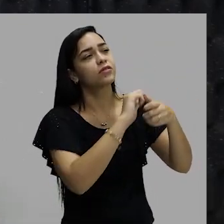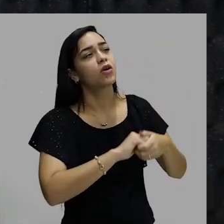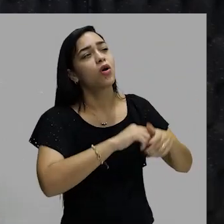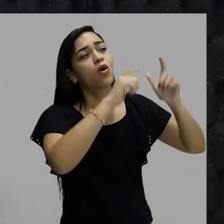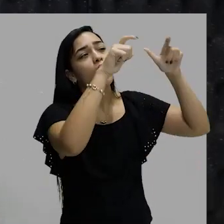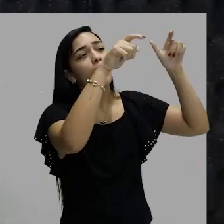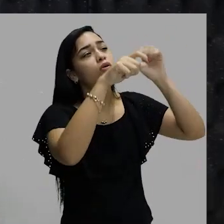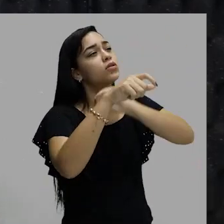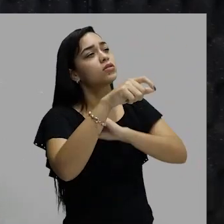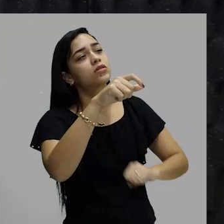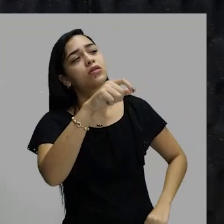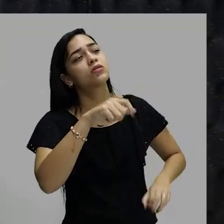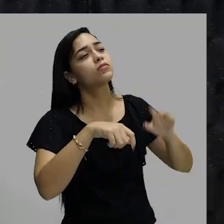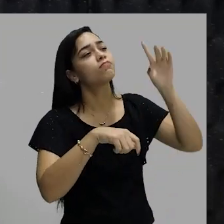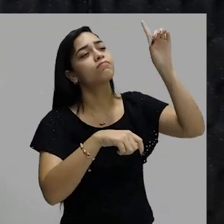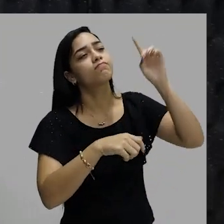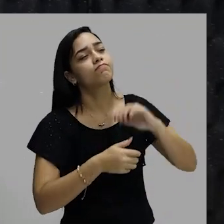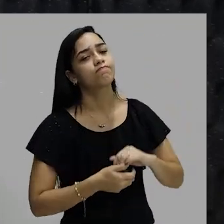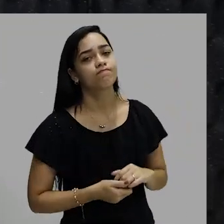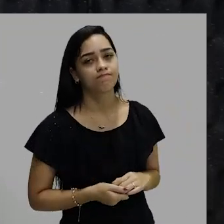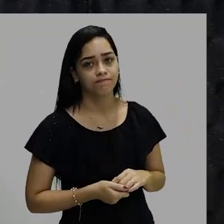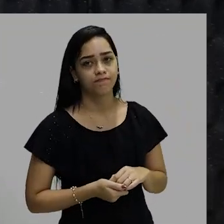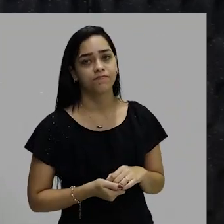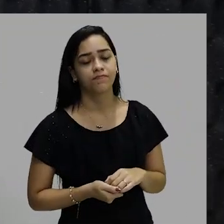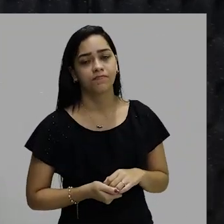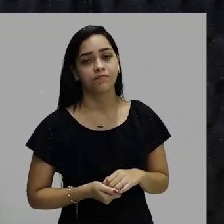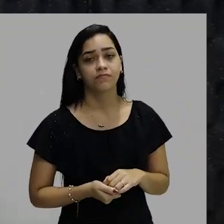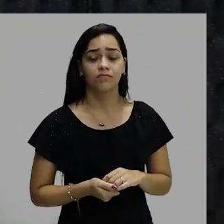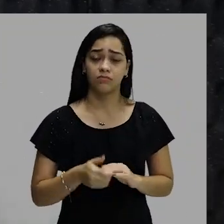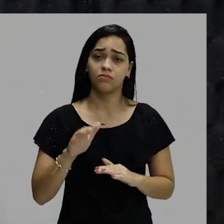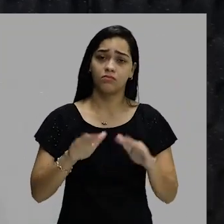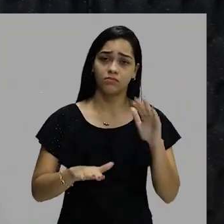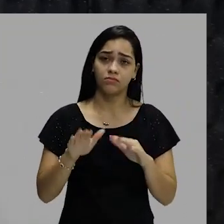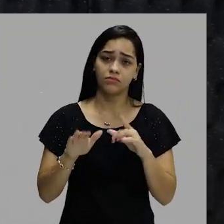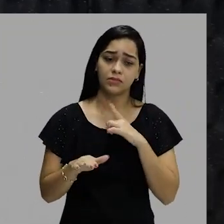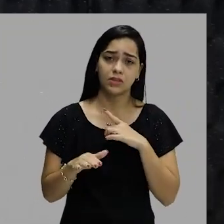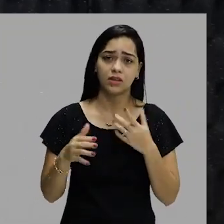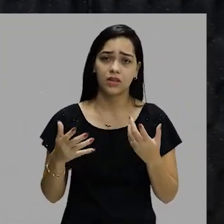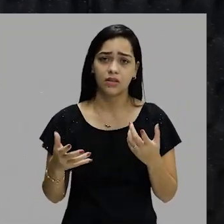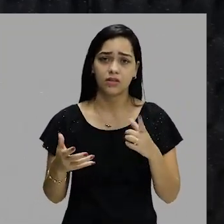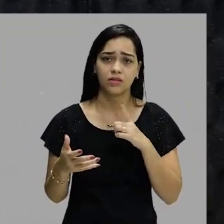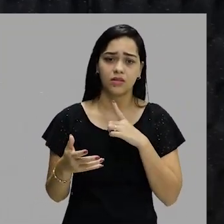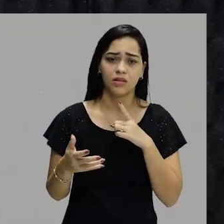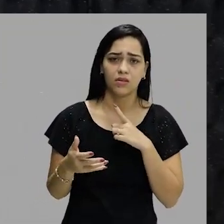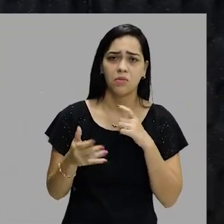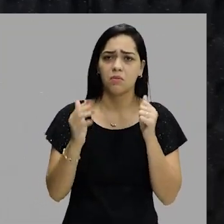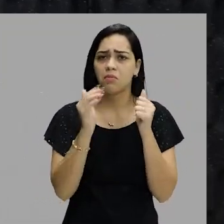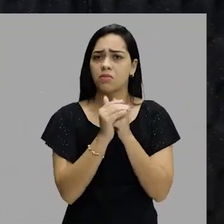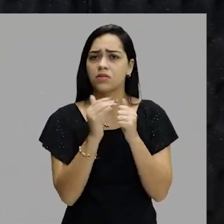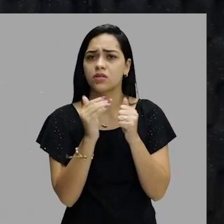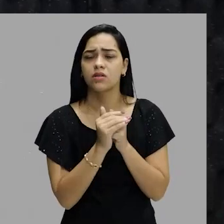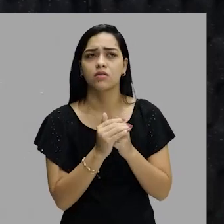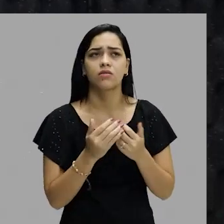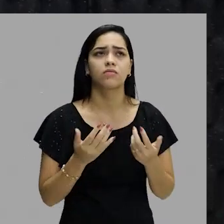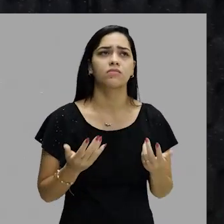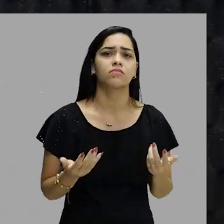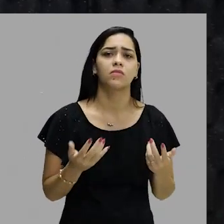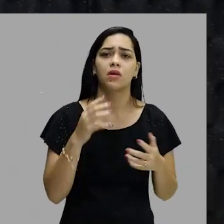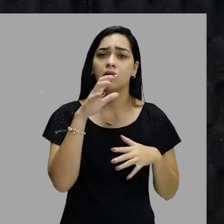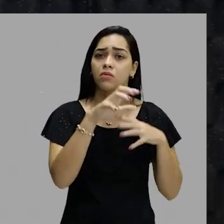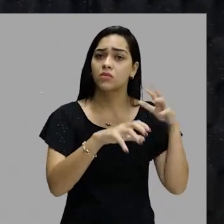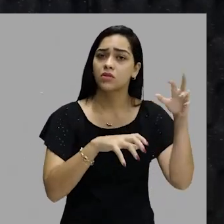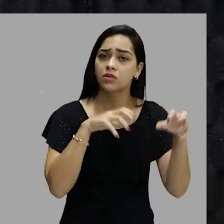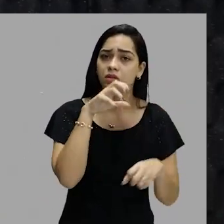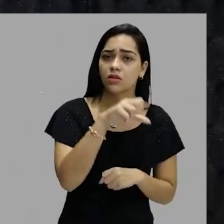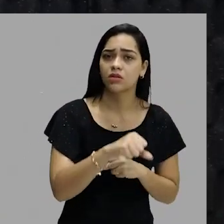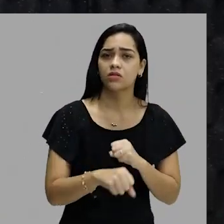Onde estás, Senhor Deus? Então, assim, dá para ver, né? Ele está fazendo um apelo, ele está buscando